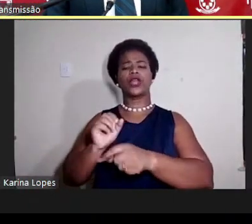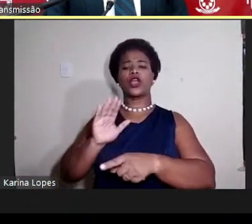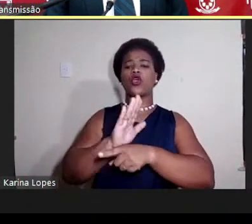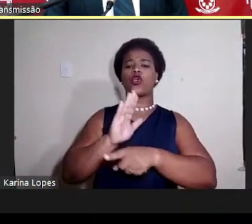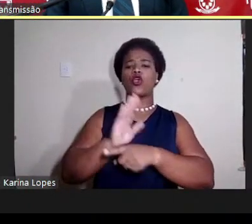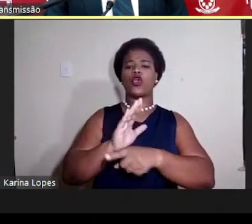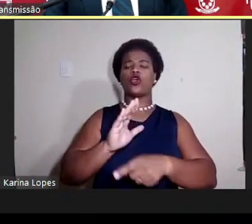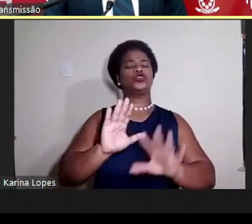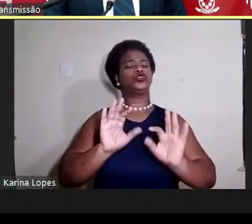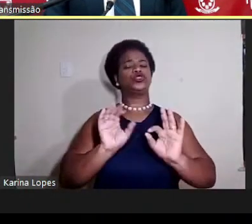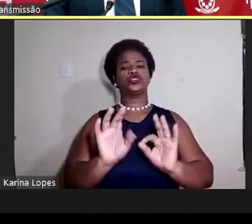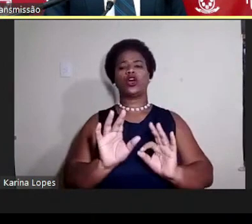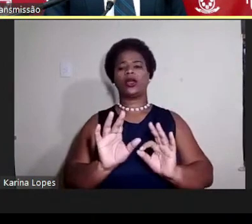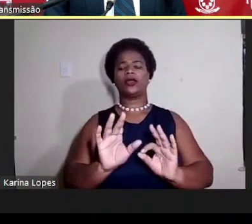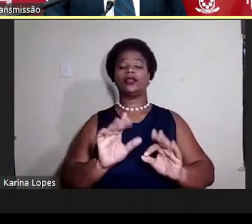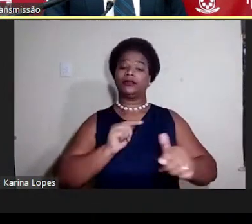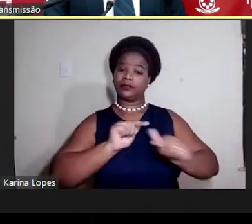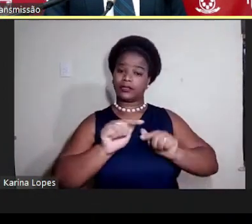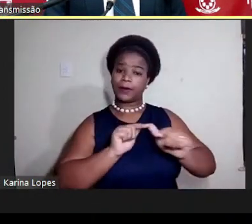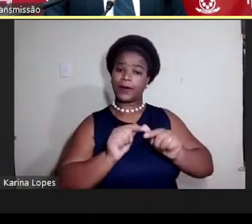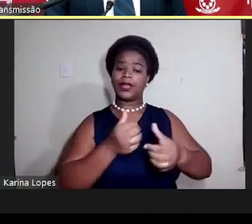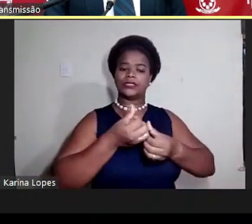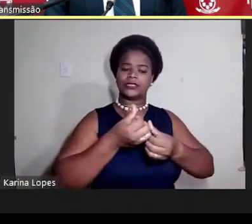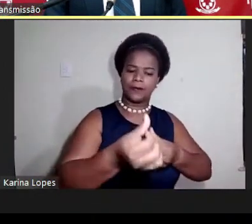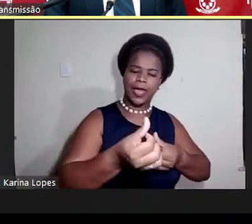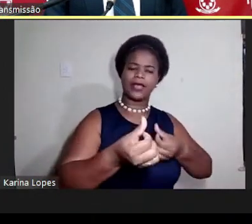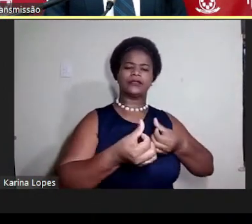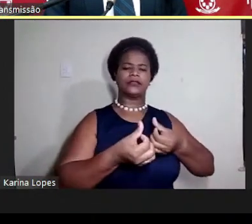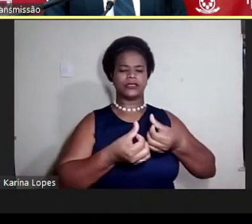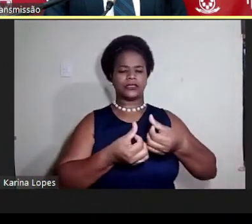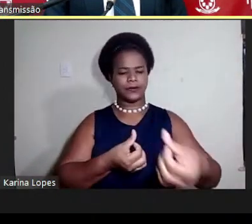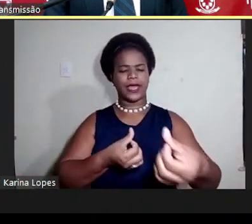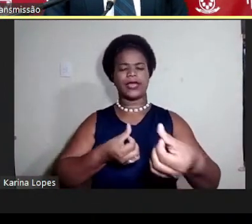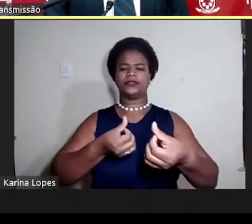atuando semestre a semestre letivo